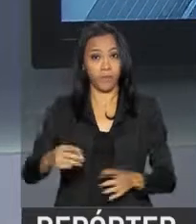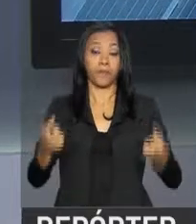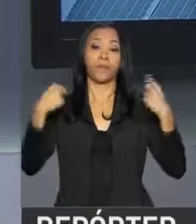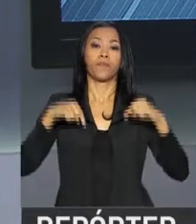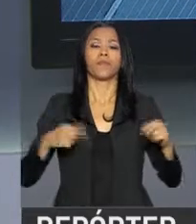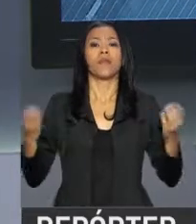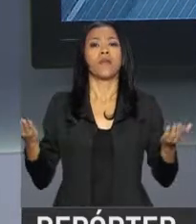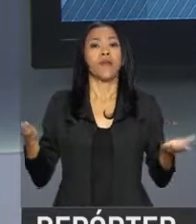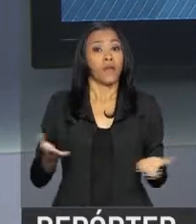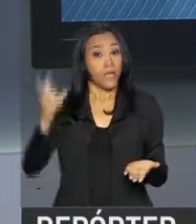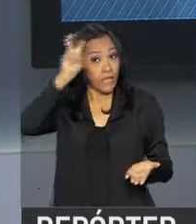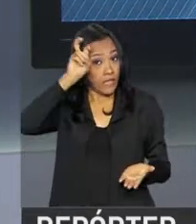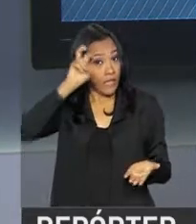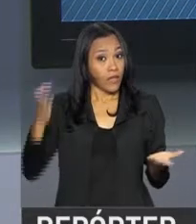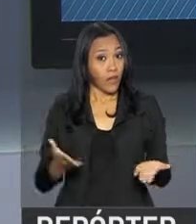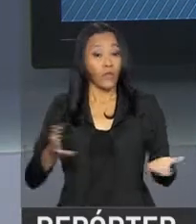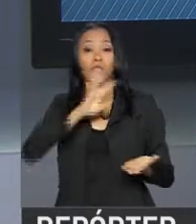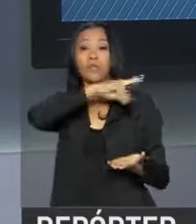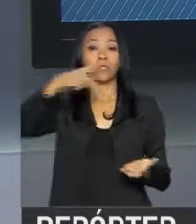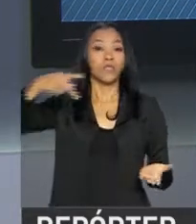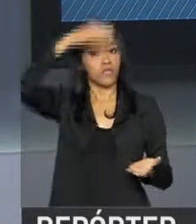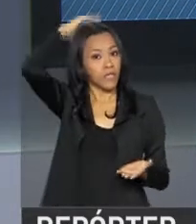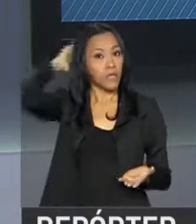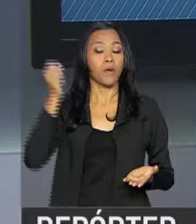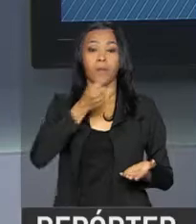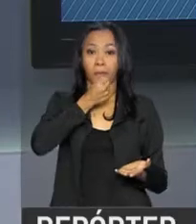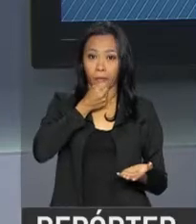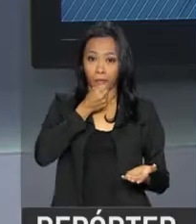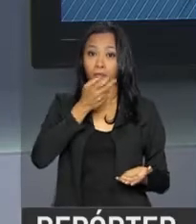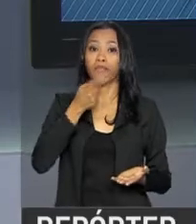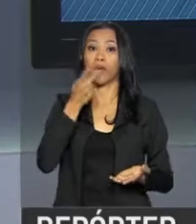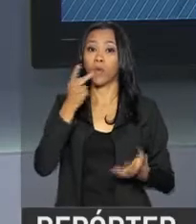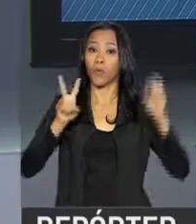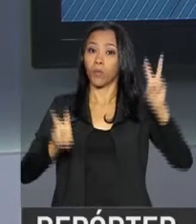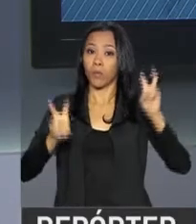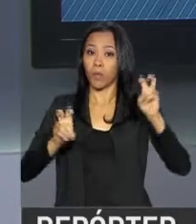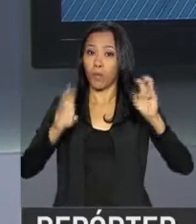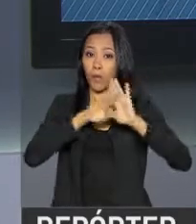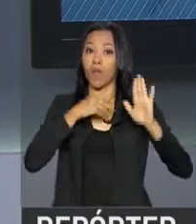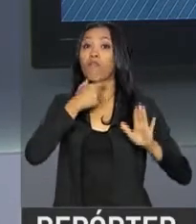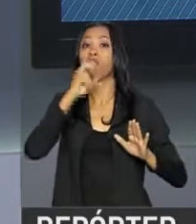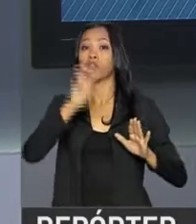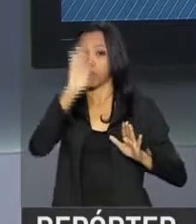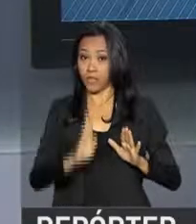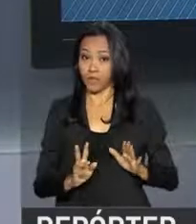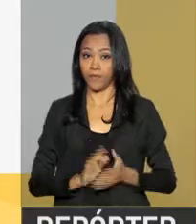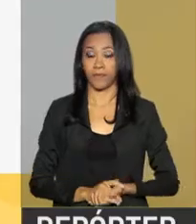presidente Michel Temer falou com exclusividade para o programa de rádio A Voz do Brasil sobre o Minha Casa Minha Vida. Vamos acompanhar um